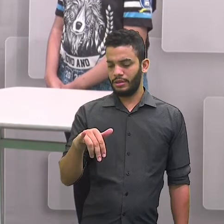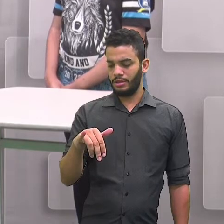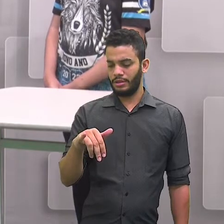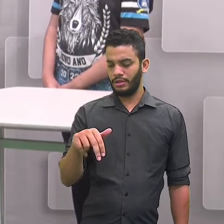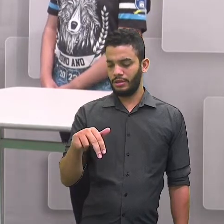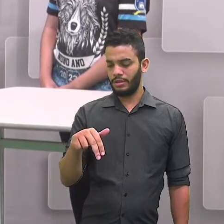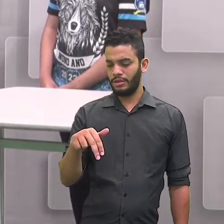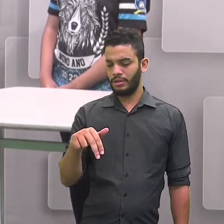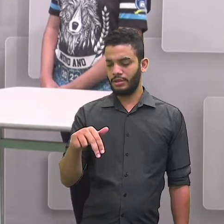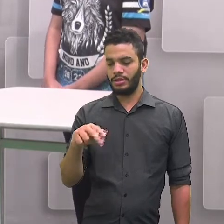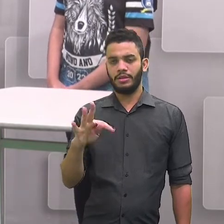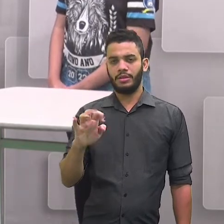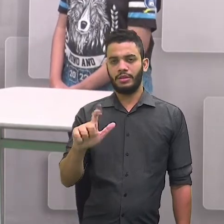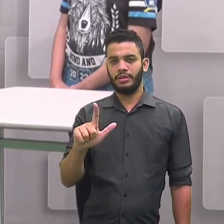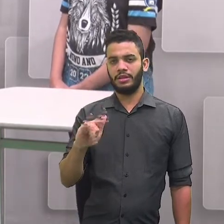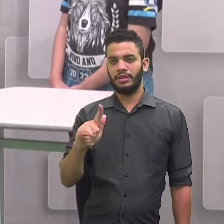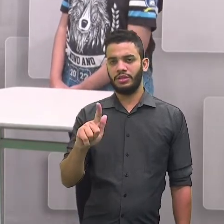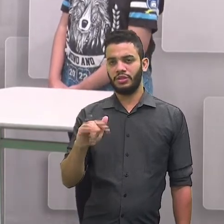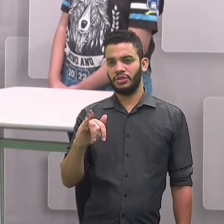Ininteligível. Ok.